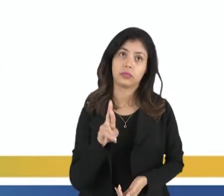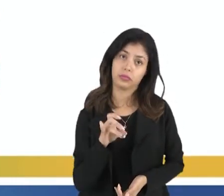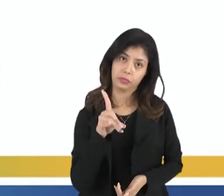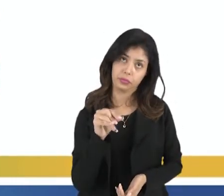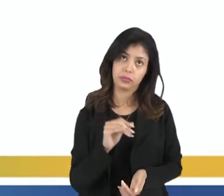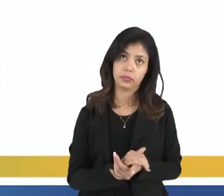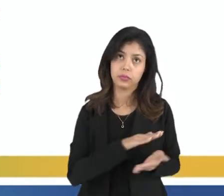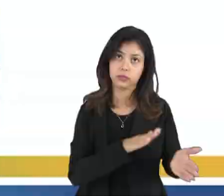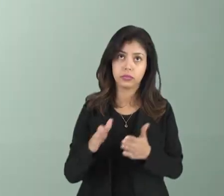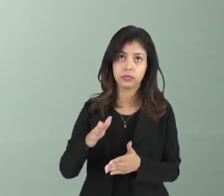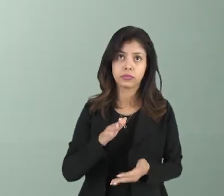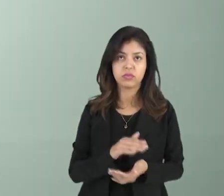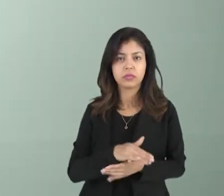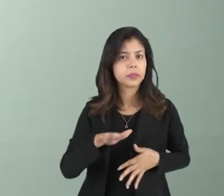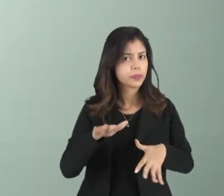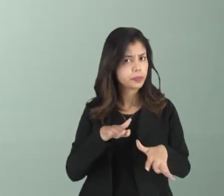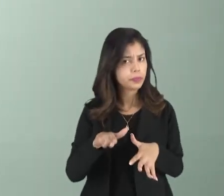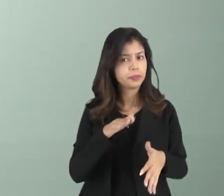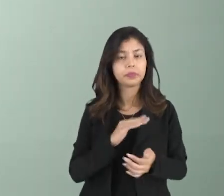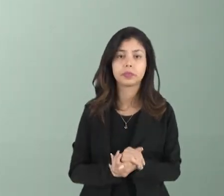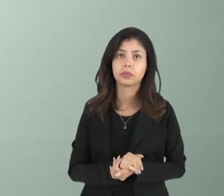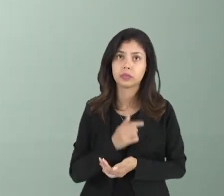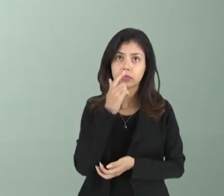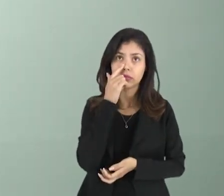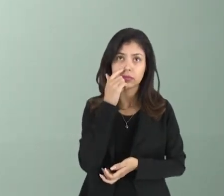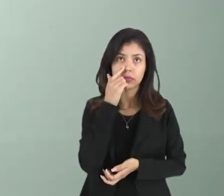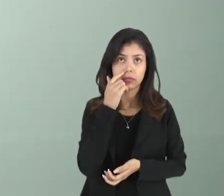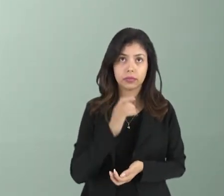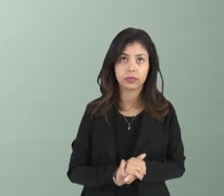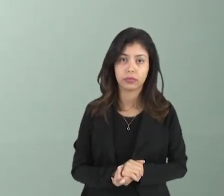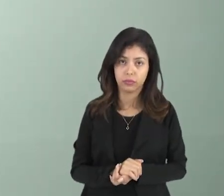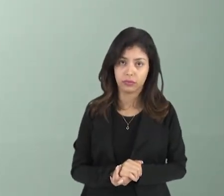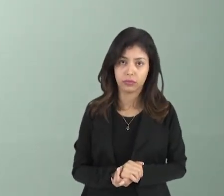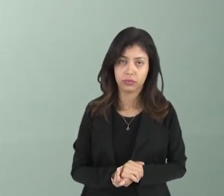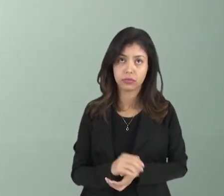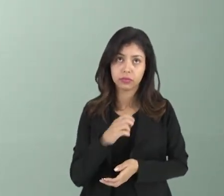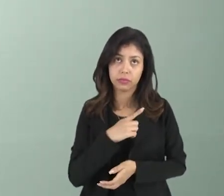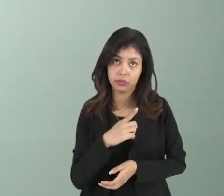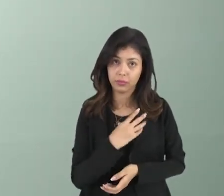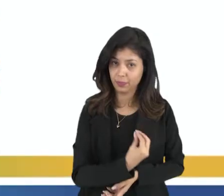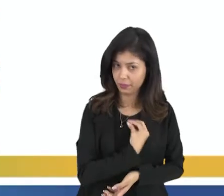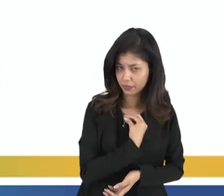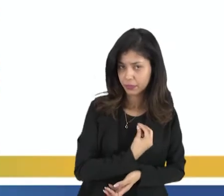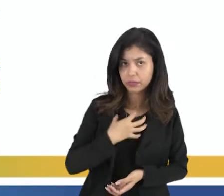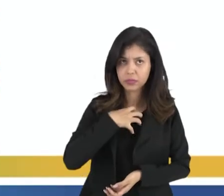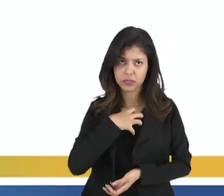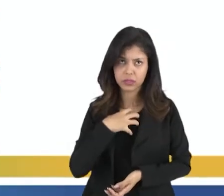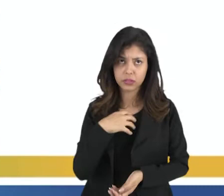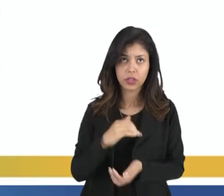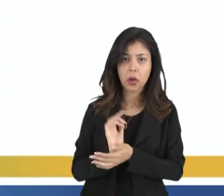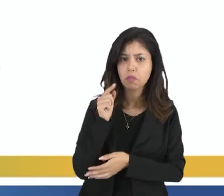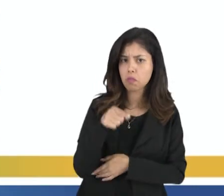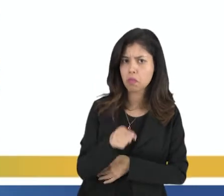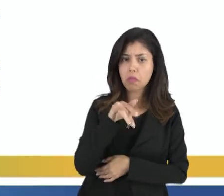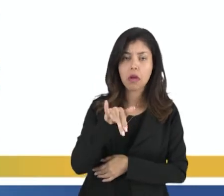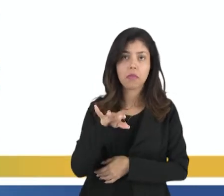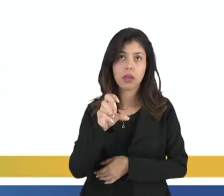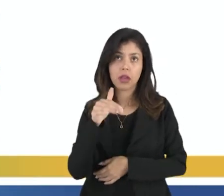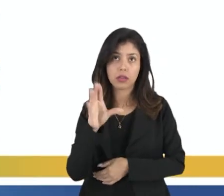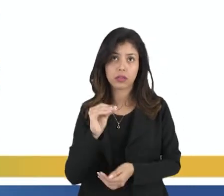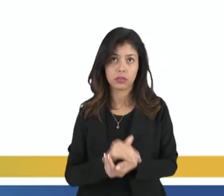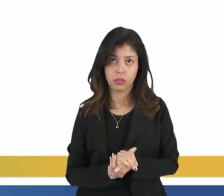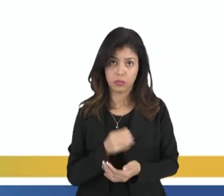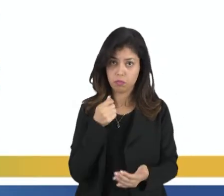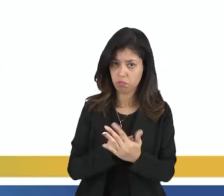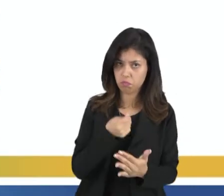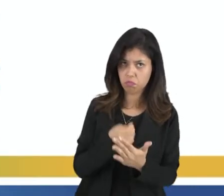né, que faziam parte desse movimento, eles se sentiram, né, ameaçados por conta, então,